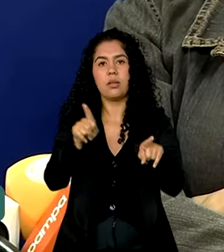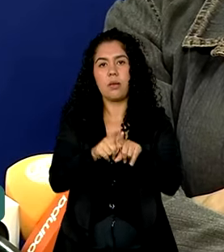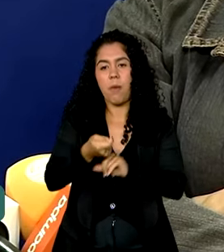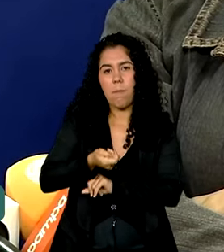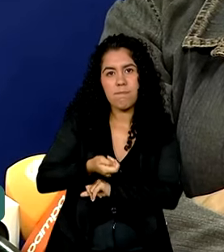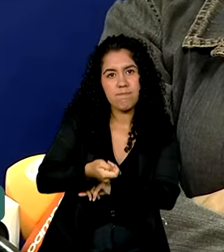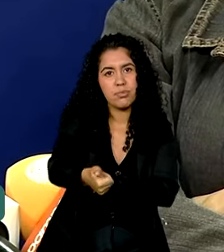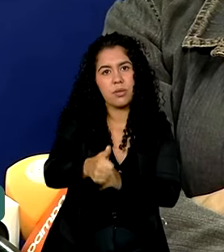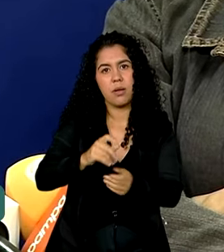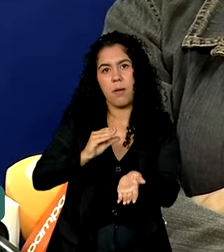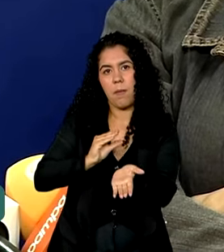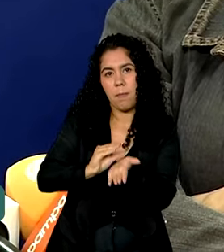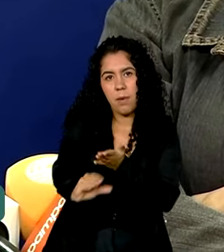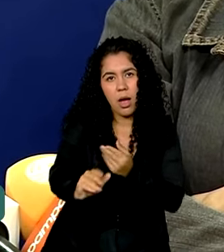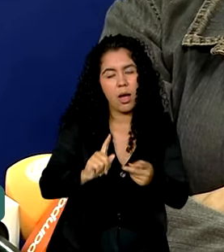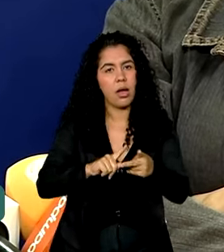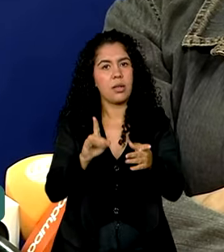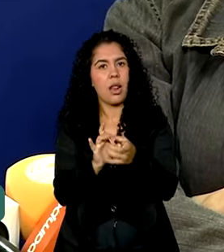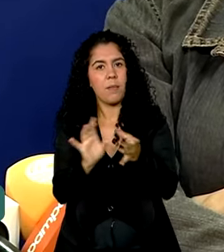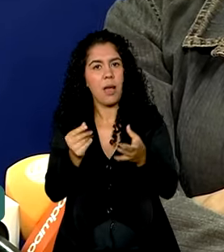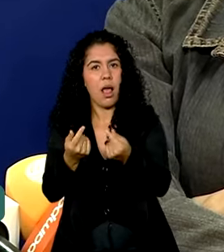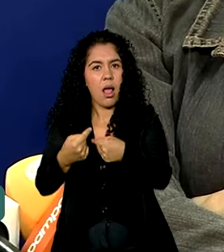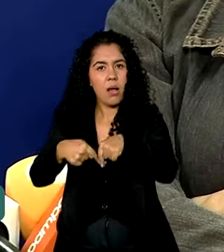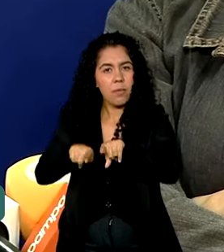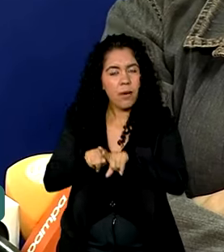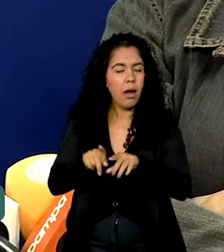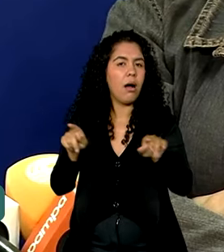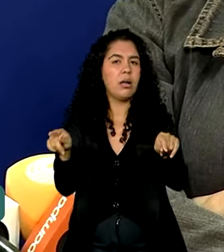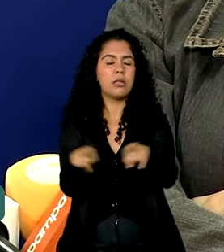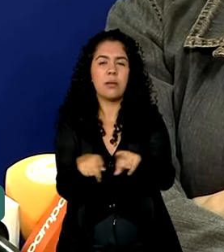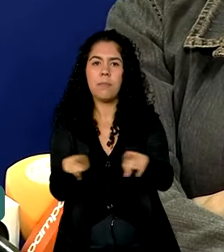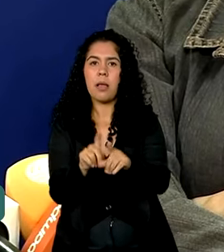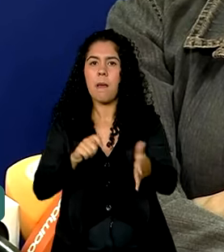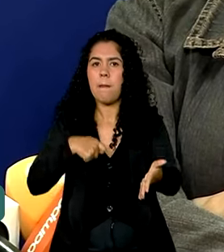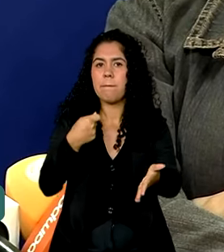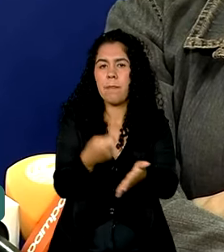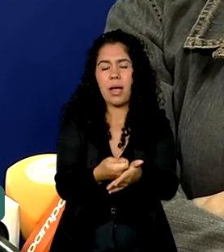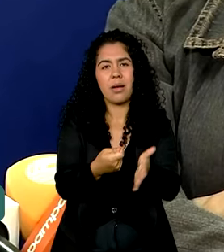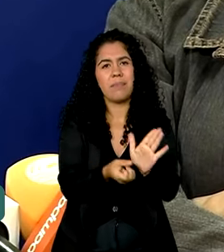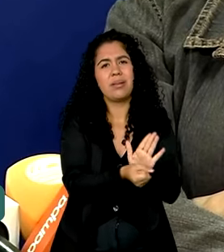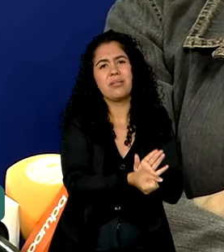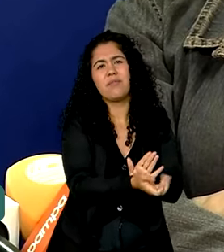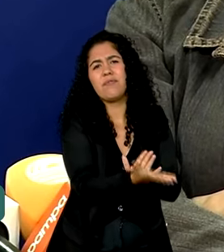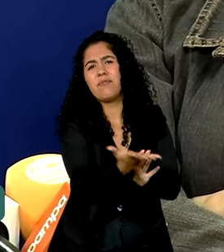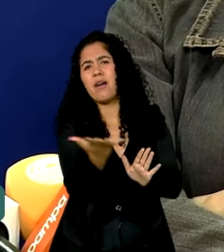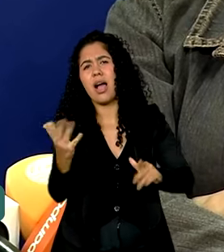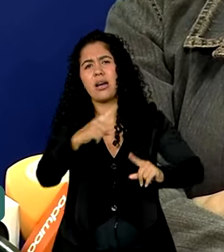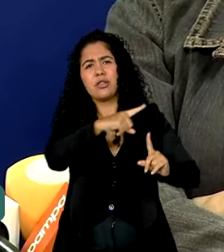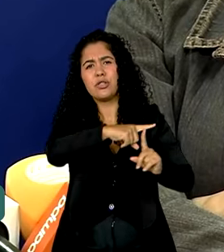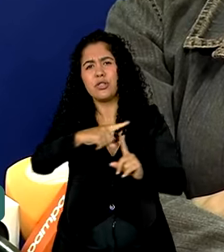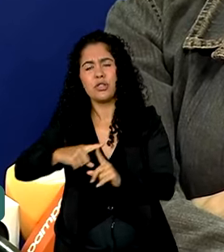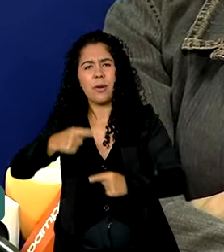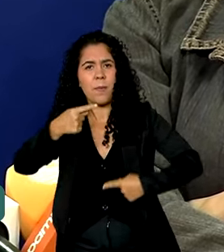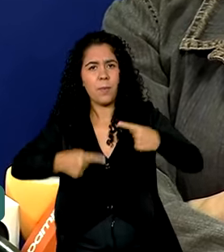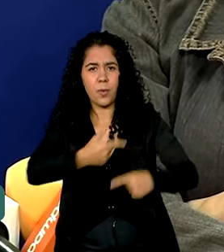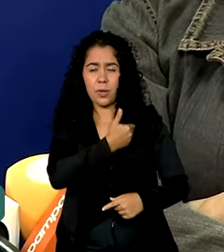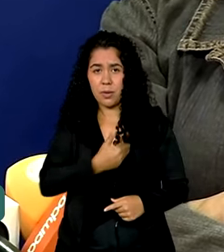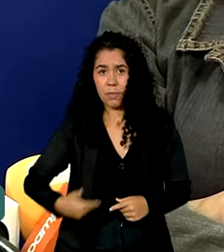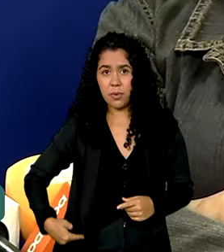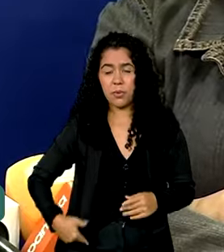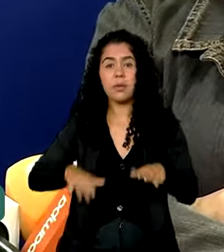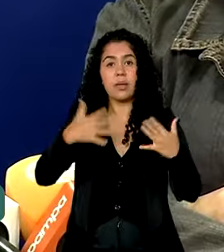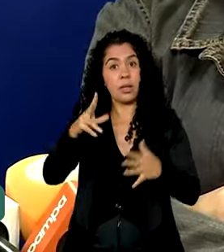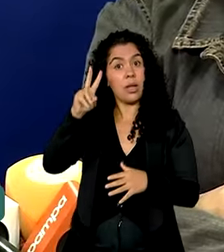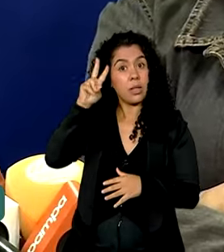benefícios, liberação de crédito, pagamento de um conjunto de políticas públicas. E na segunda-feira